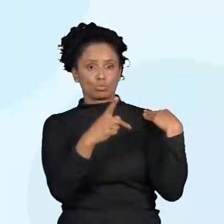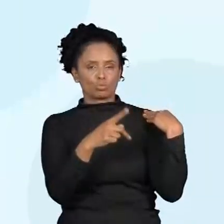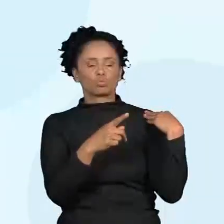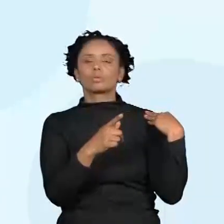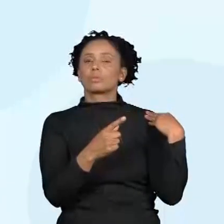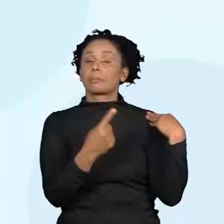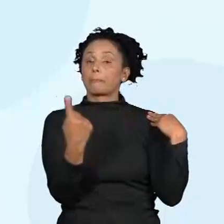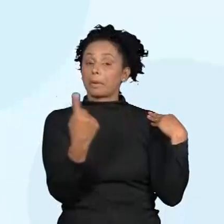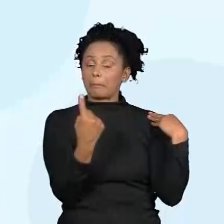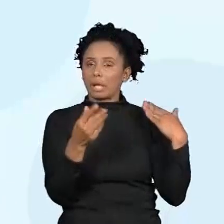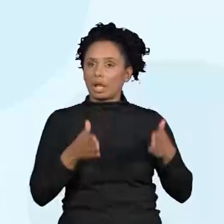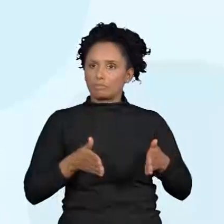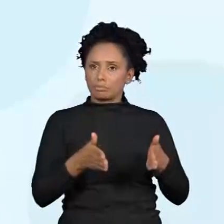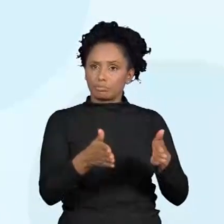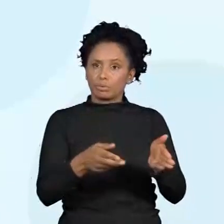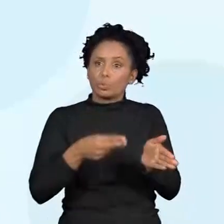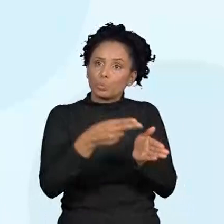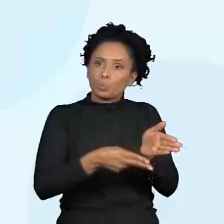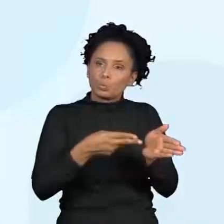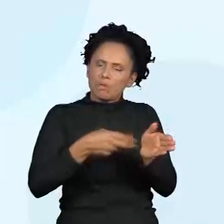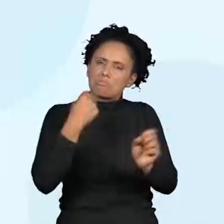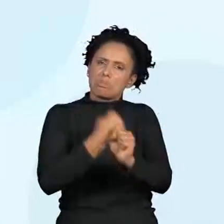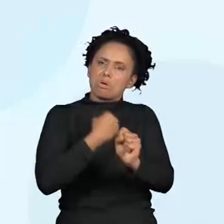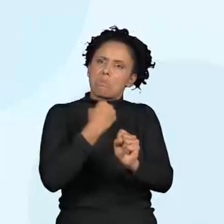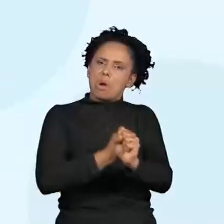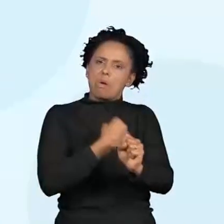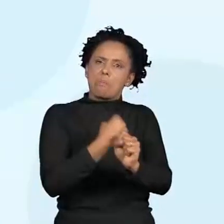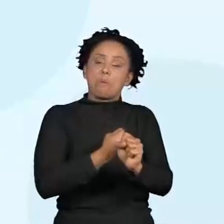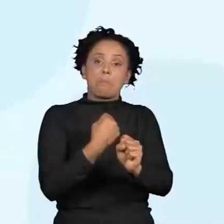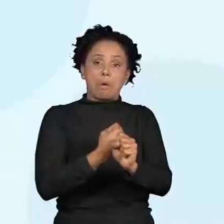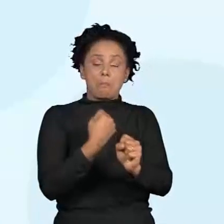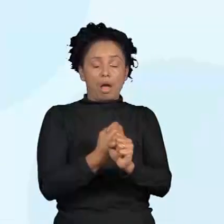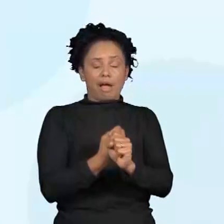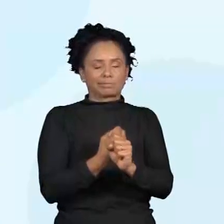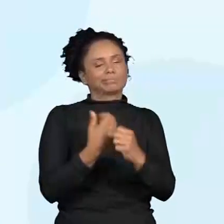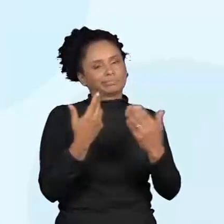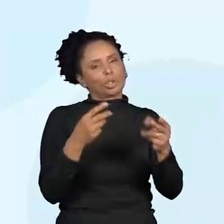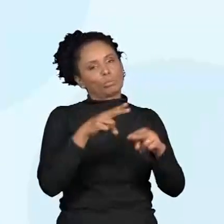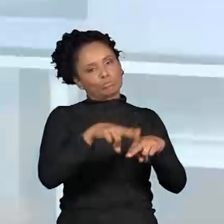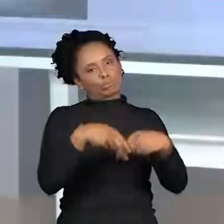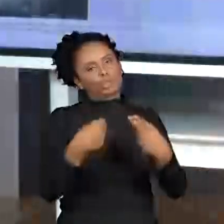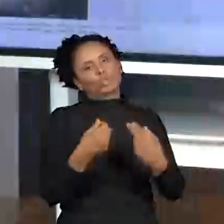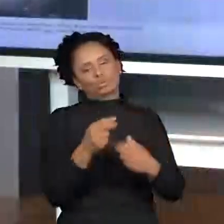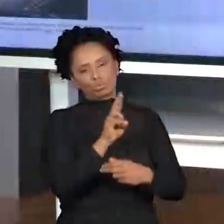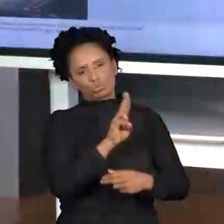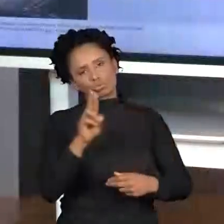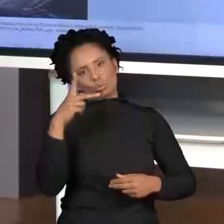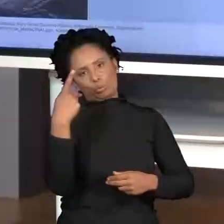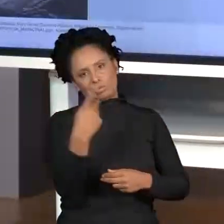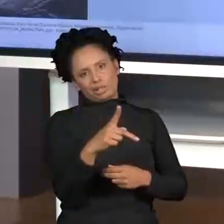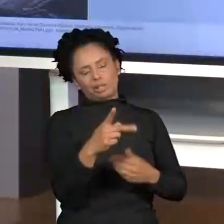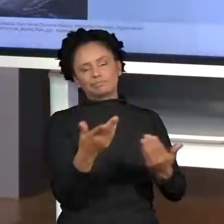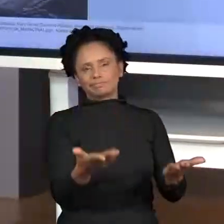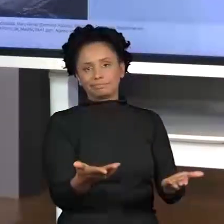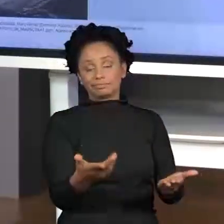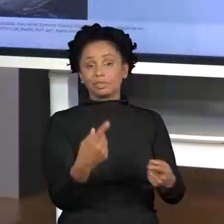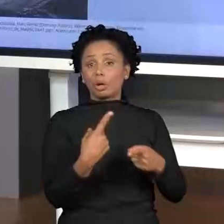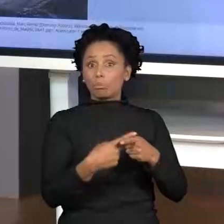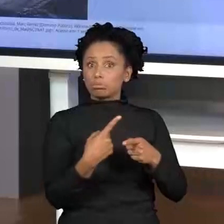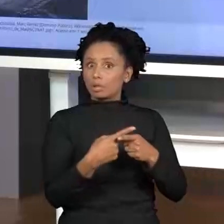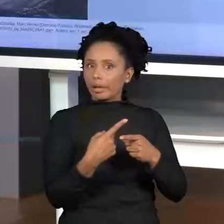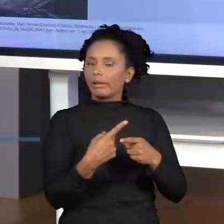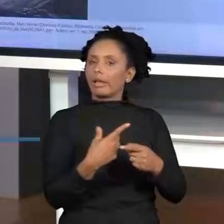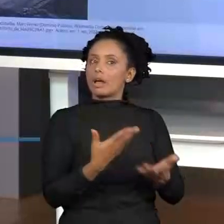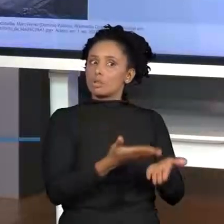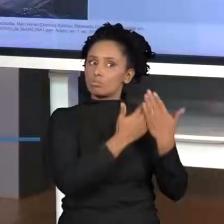dessa primeira ferrovia. Então, talvez por isso que receba o nome dele. Por quê? Ele foi o grande responsável